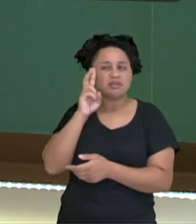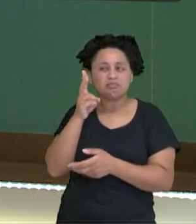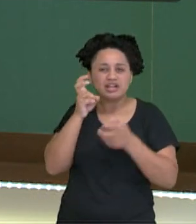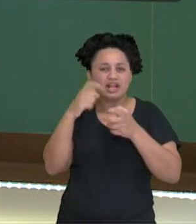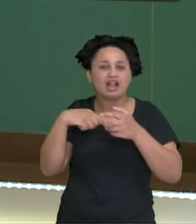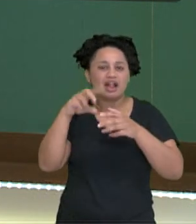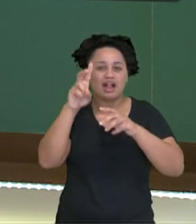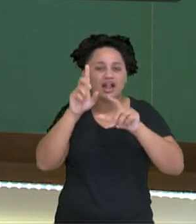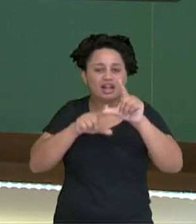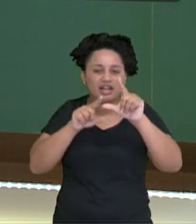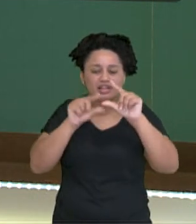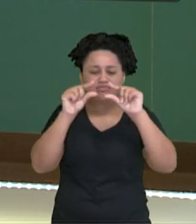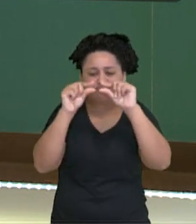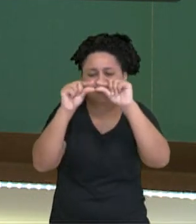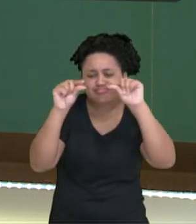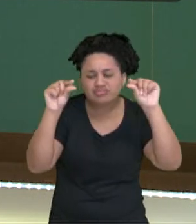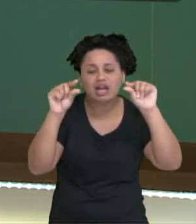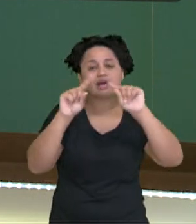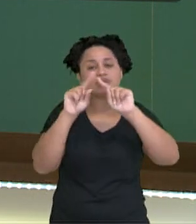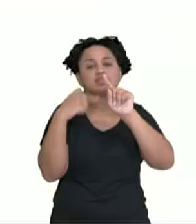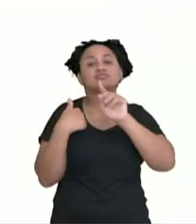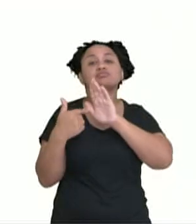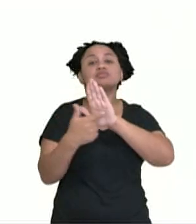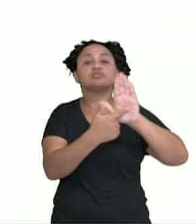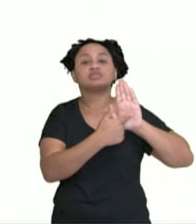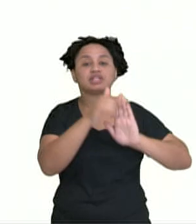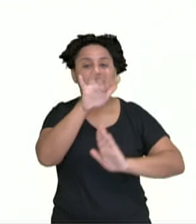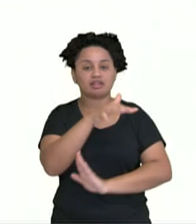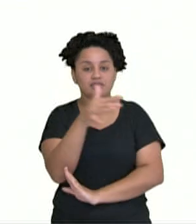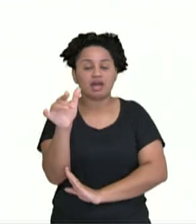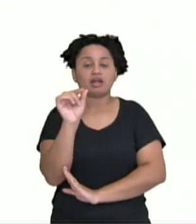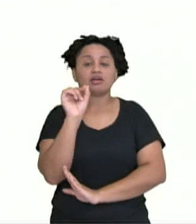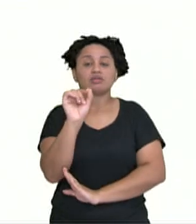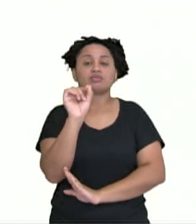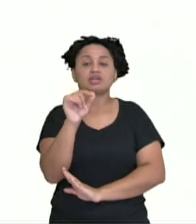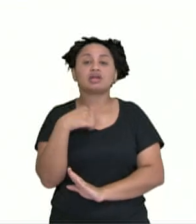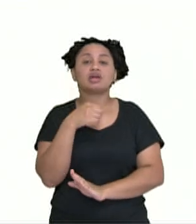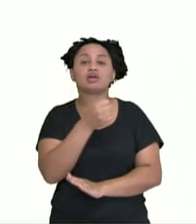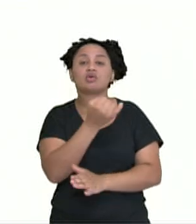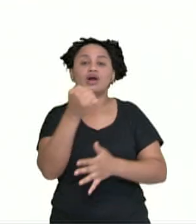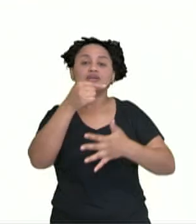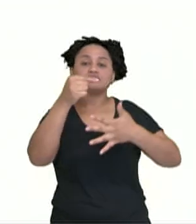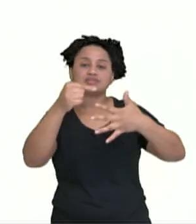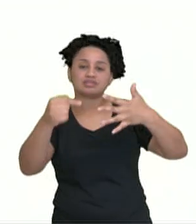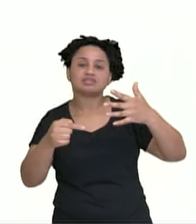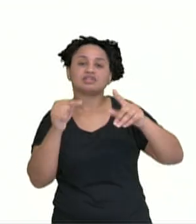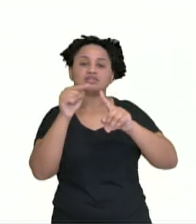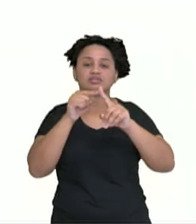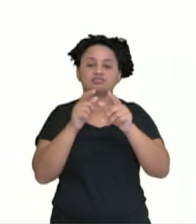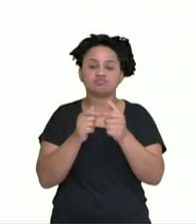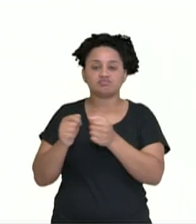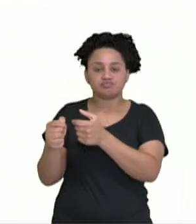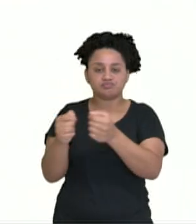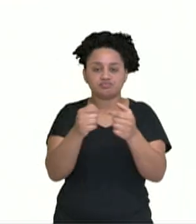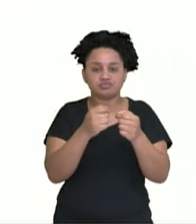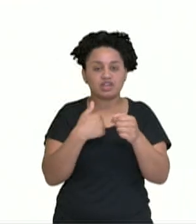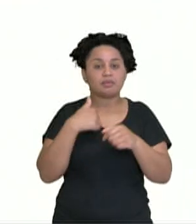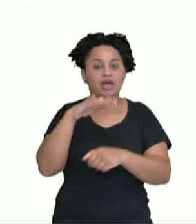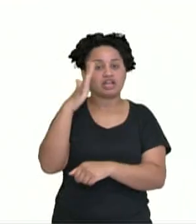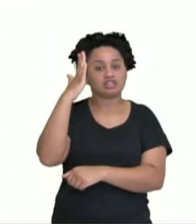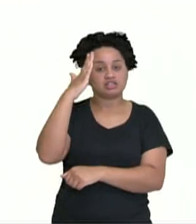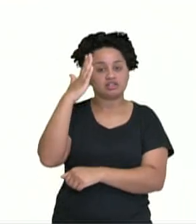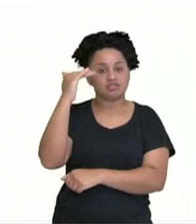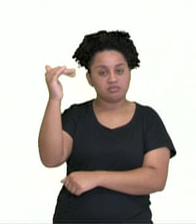pequenininha, mas eu trouxe isso aqui só para mostrar para vocês quais são os jogos eletrônicos mais